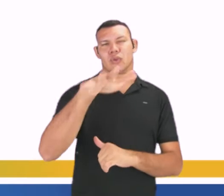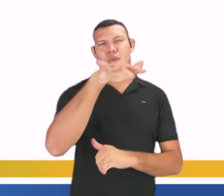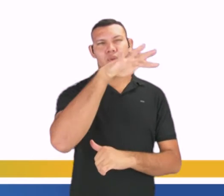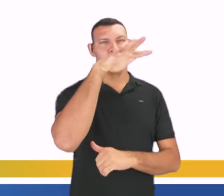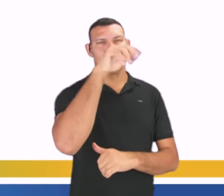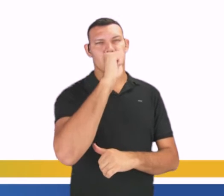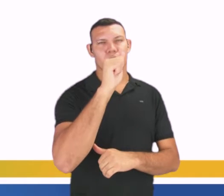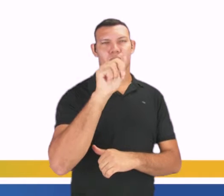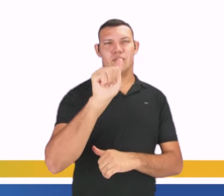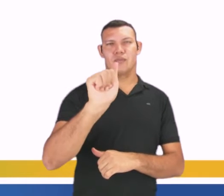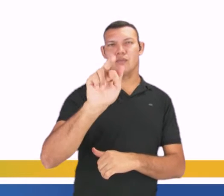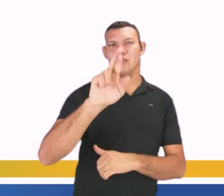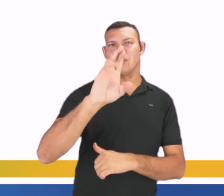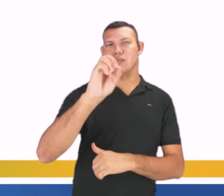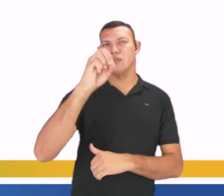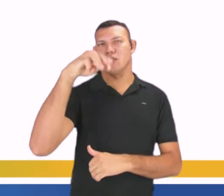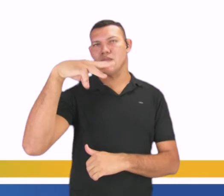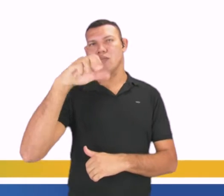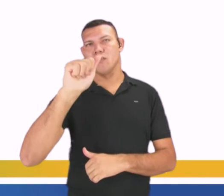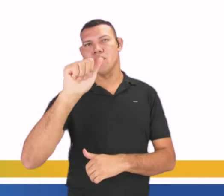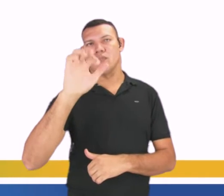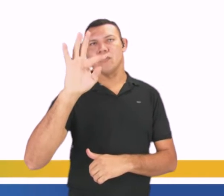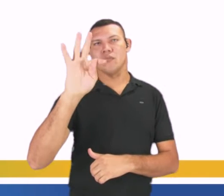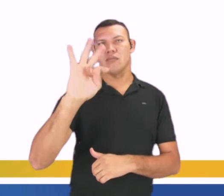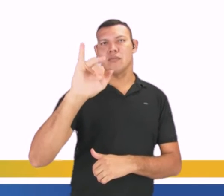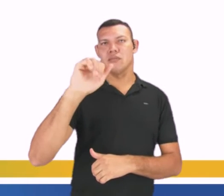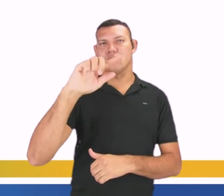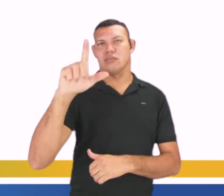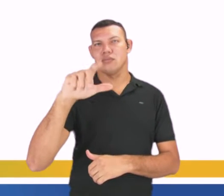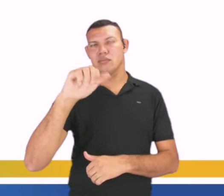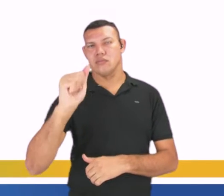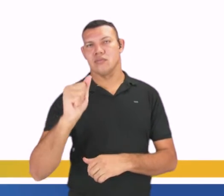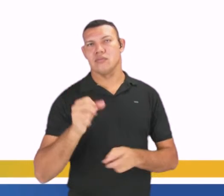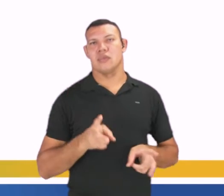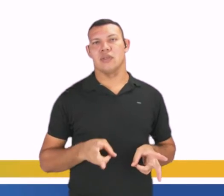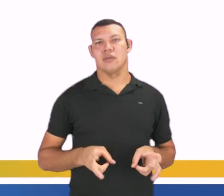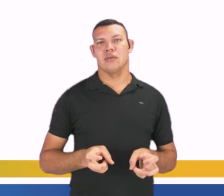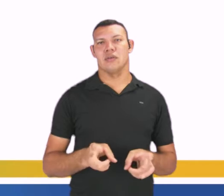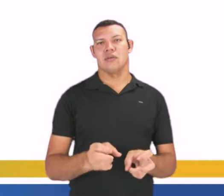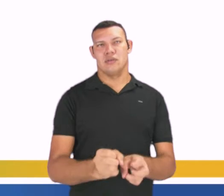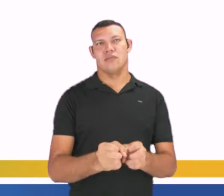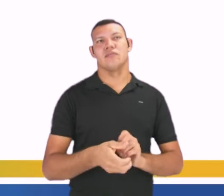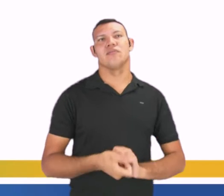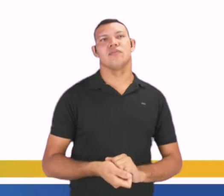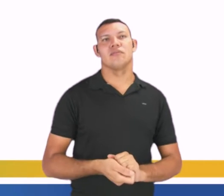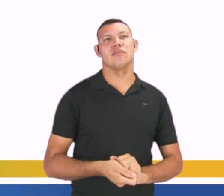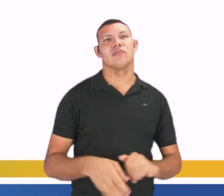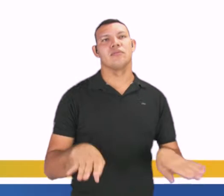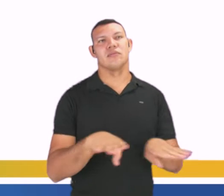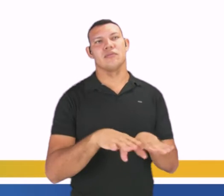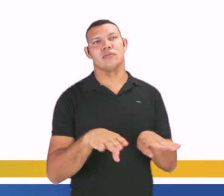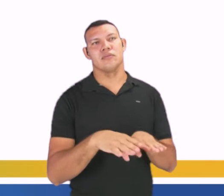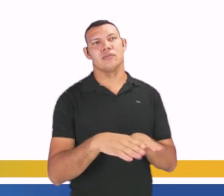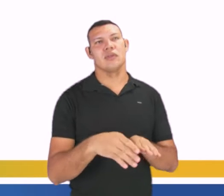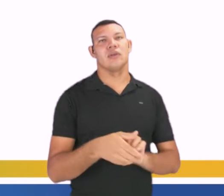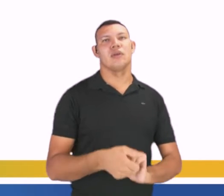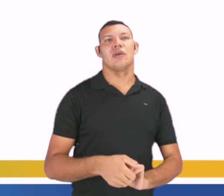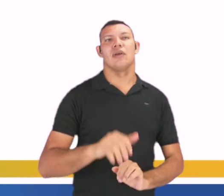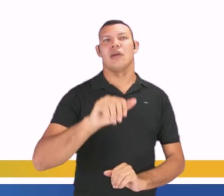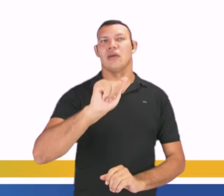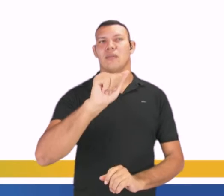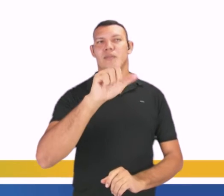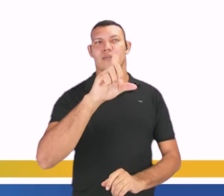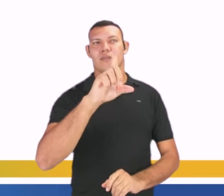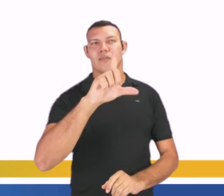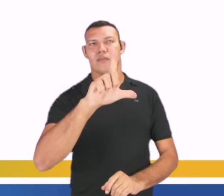como nós temos o exemplo aqui na formação de células cancerígenas, na presença de aldeídos, aminas como a nicotina, que